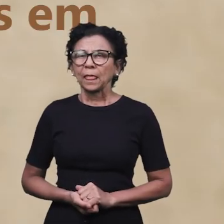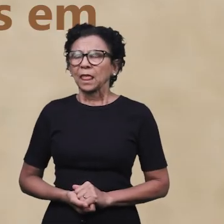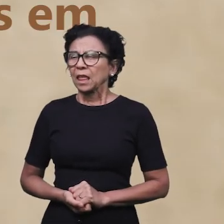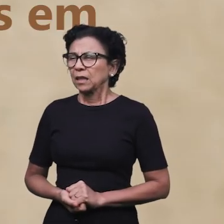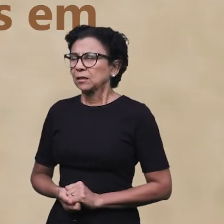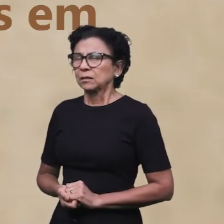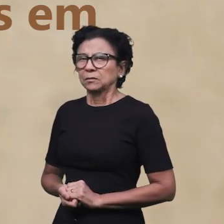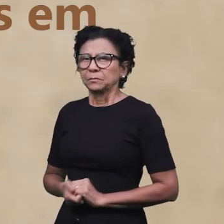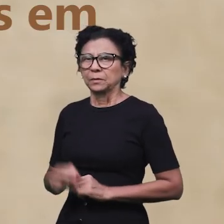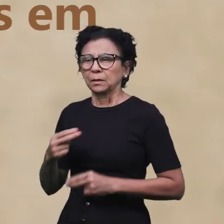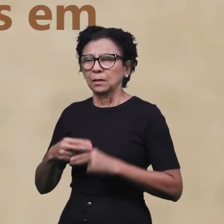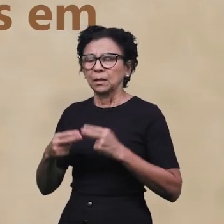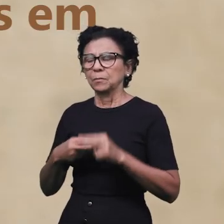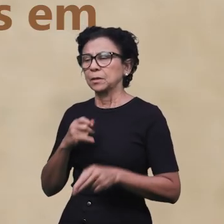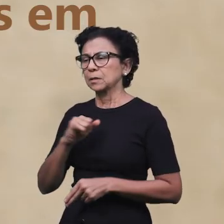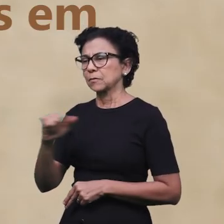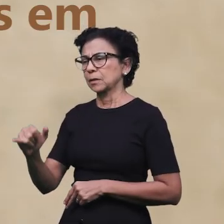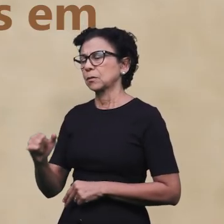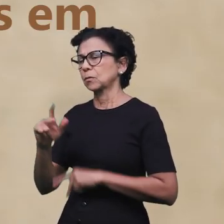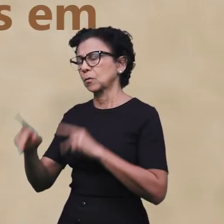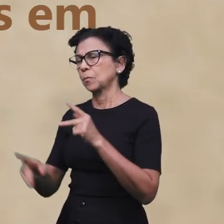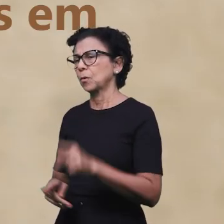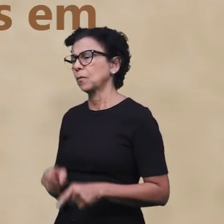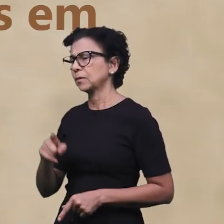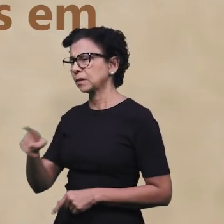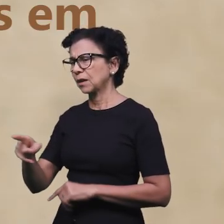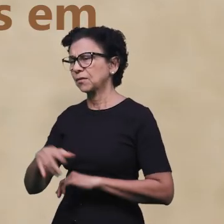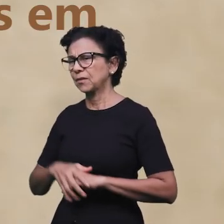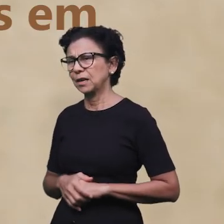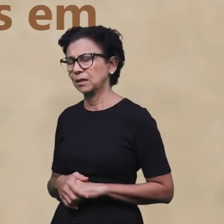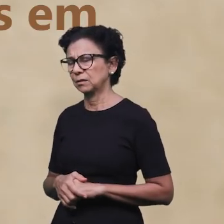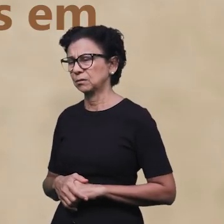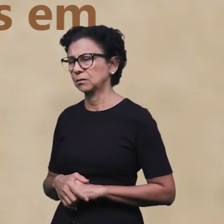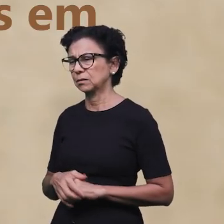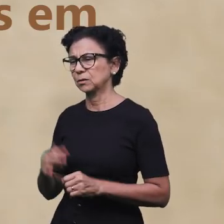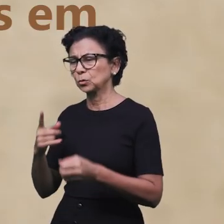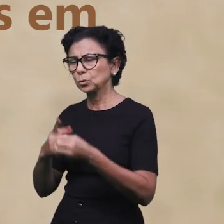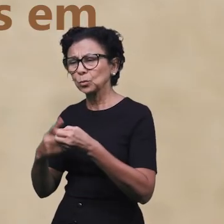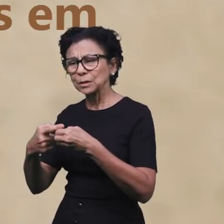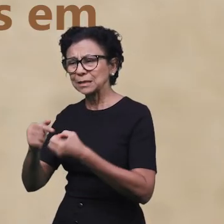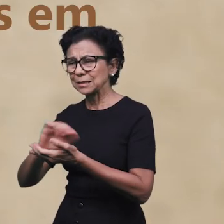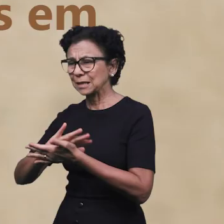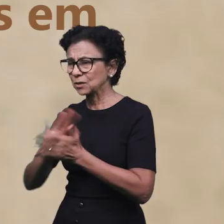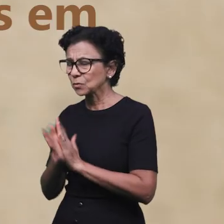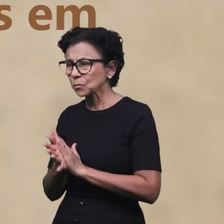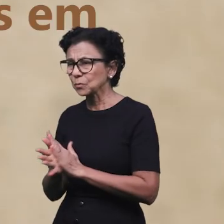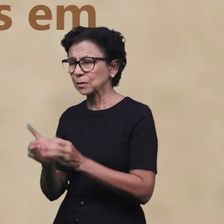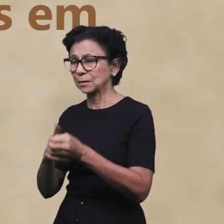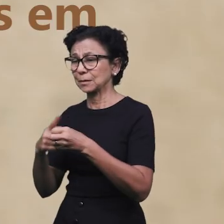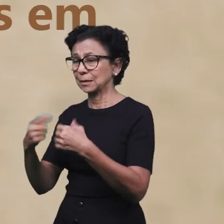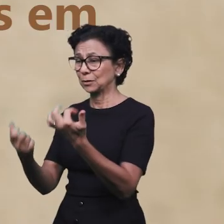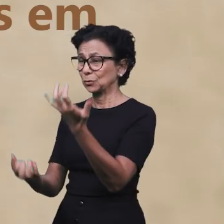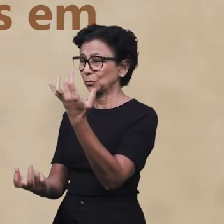miséria em que estamos, que Jerusalém está assolada, e que as suas portas têm sido queimadas a fogo. Vinde, pois, reedifiquemos o